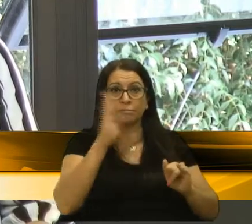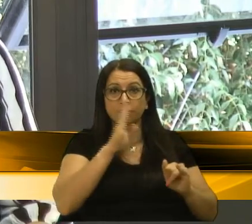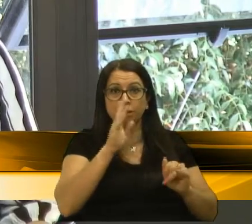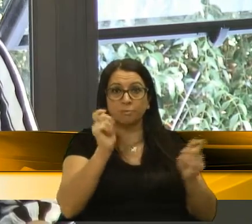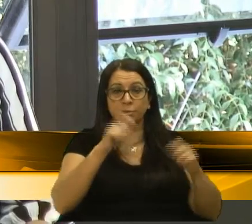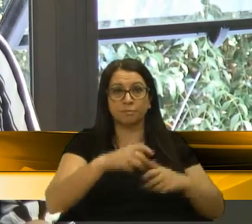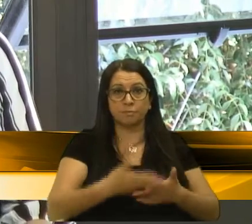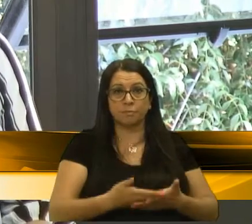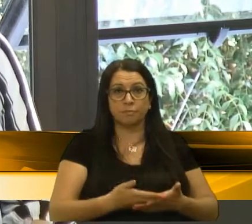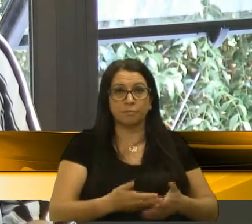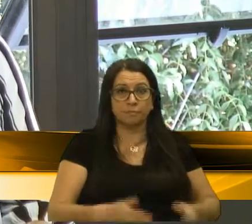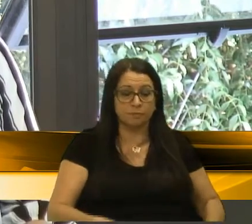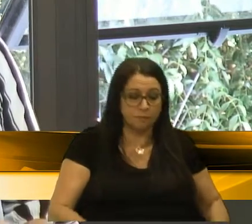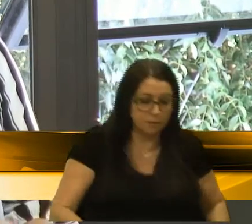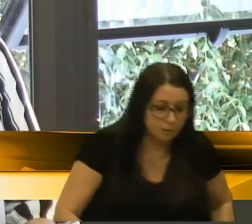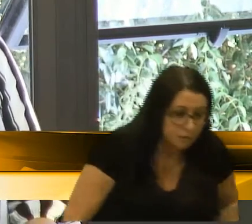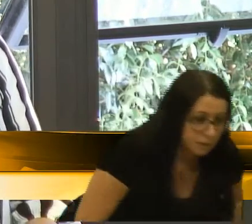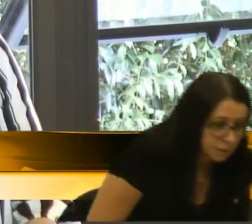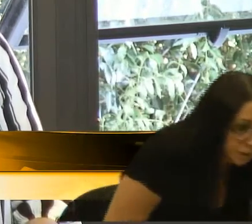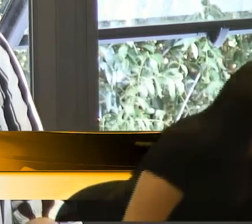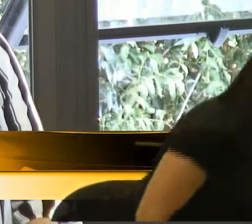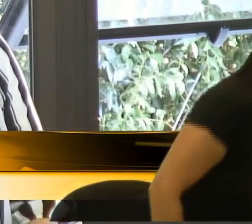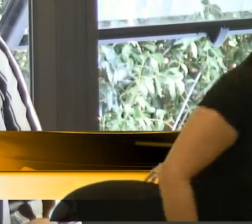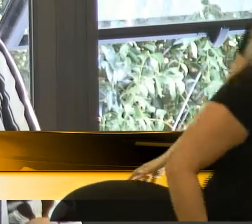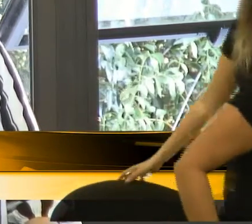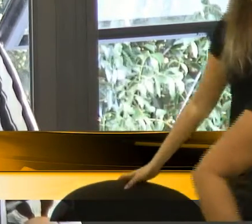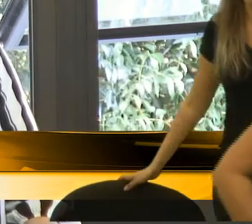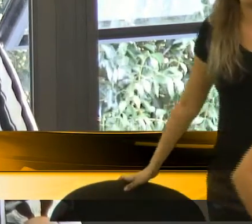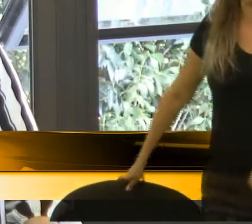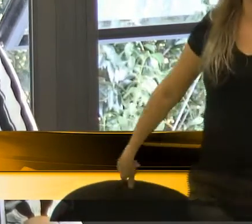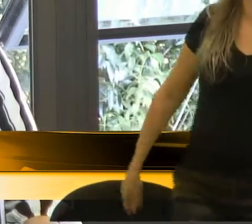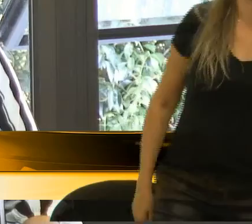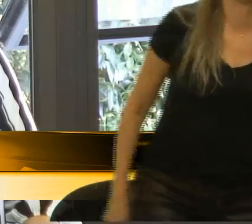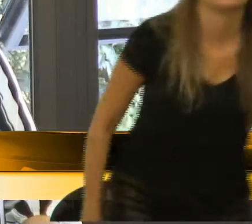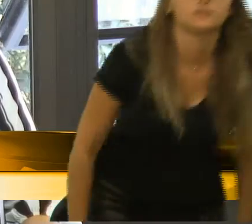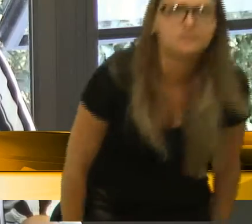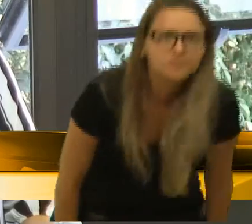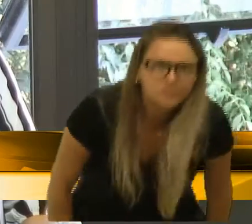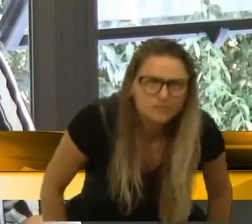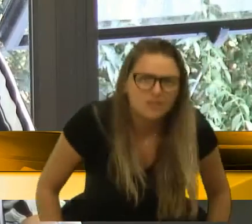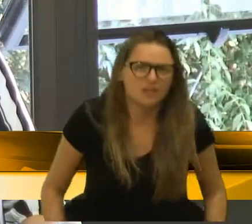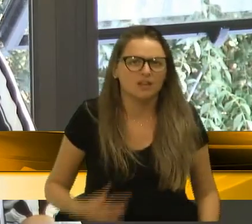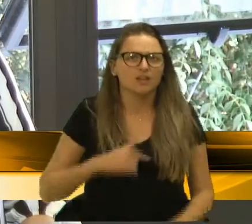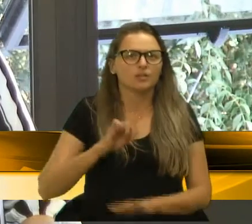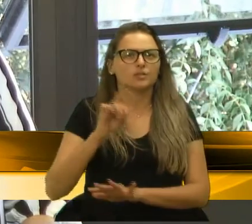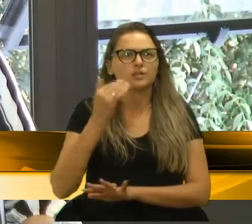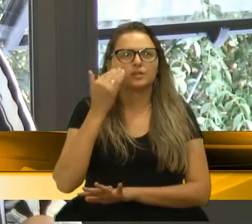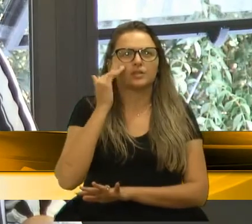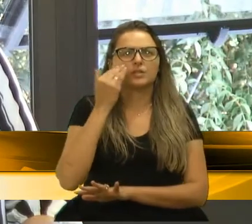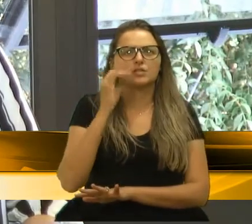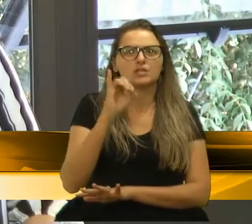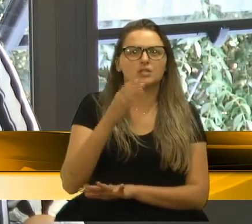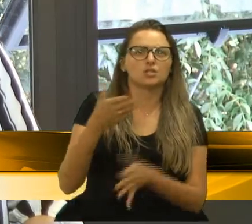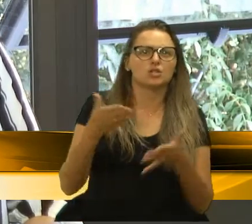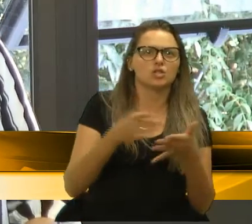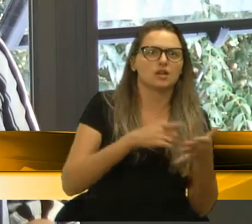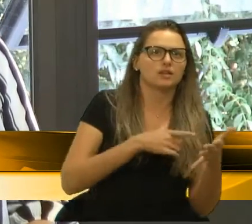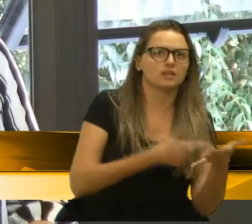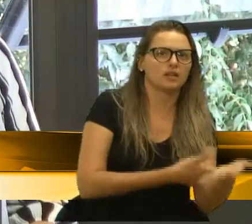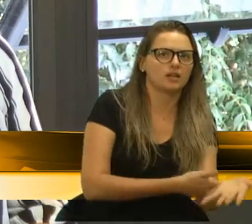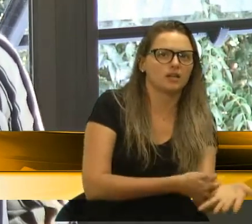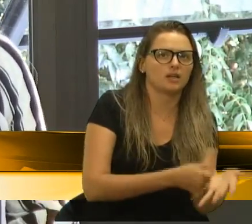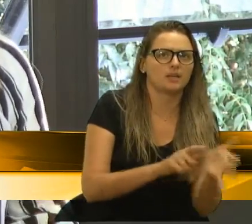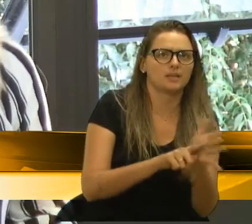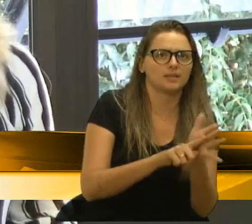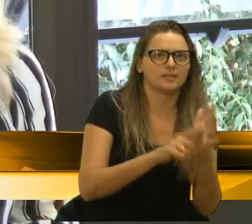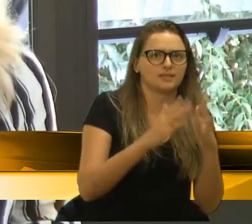antes. Eu não entendi se existe já disponível a coleta domiciliar, tá? Para também a